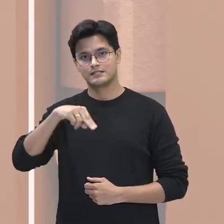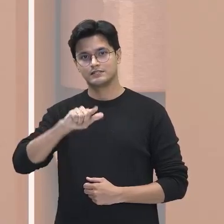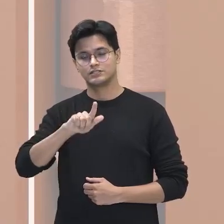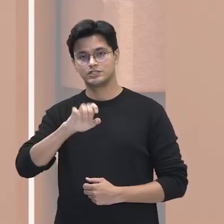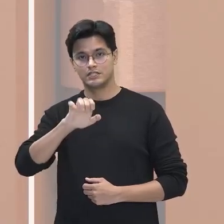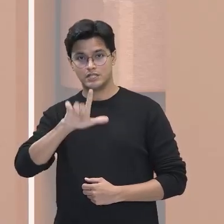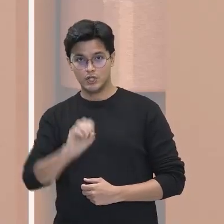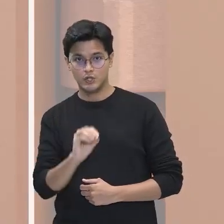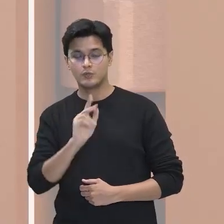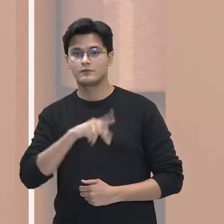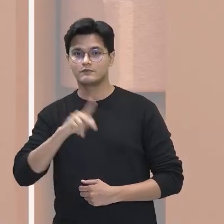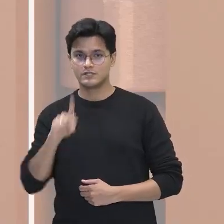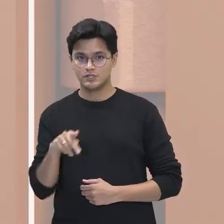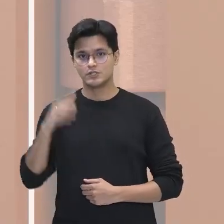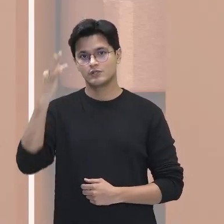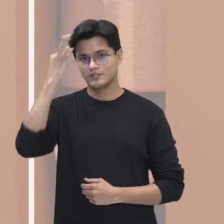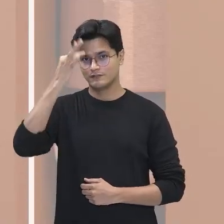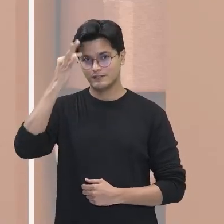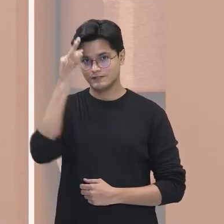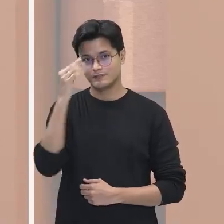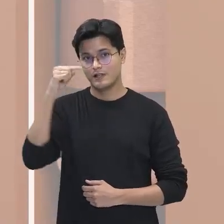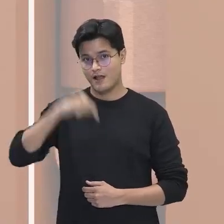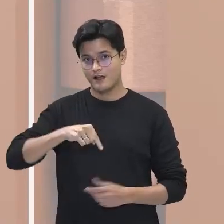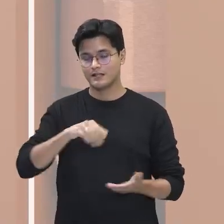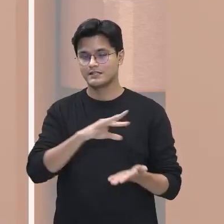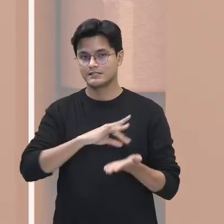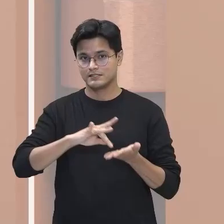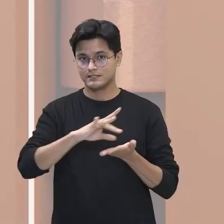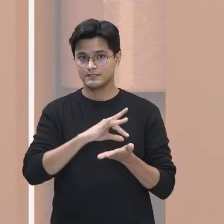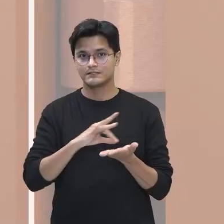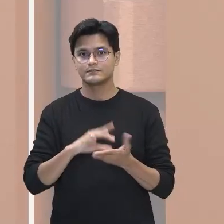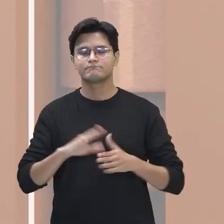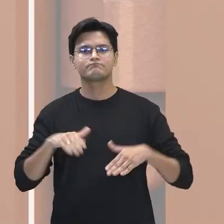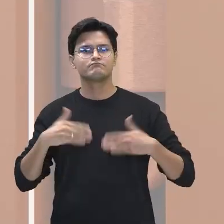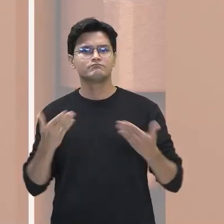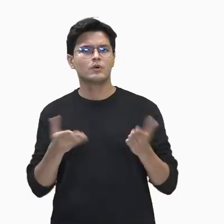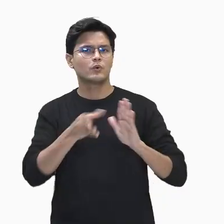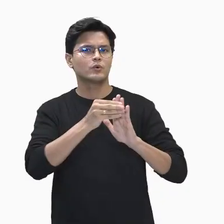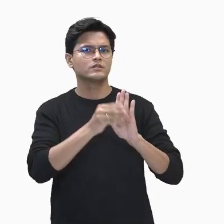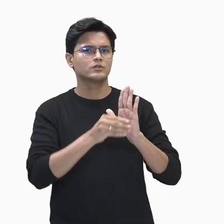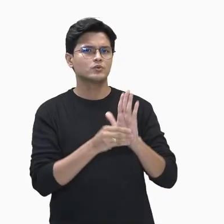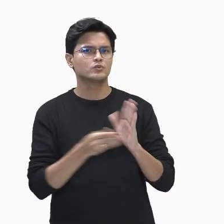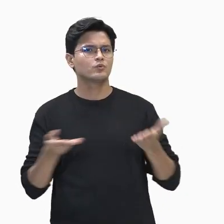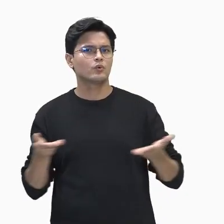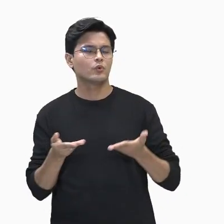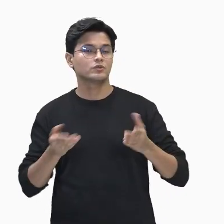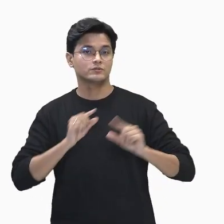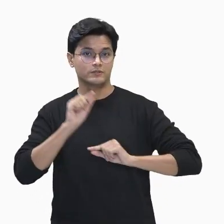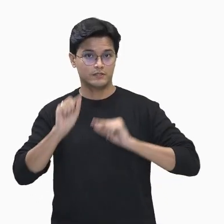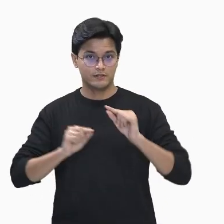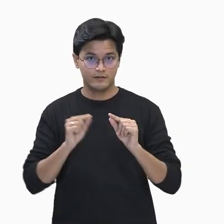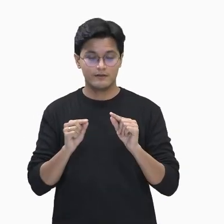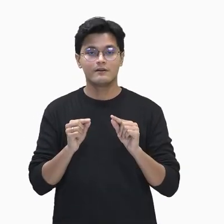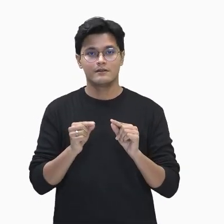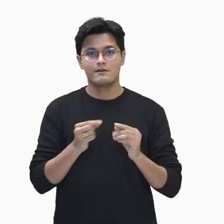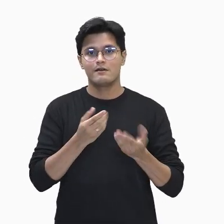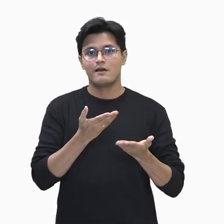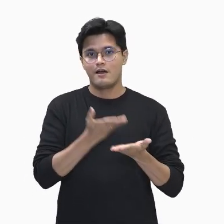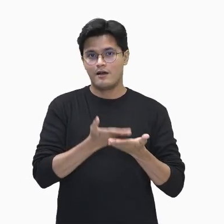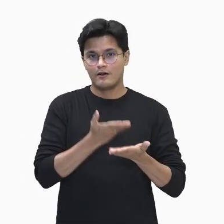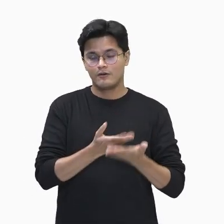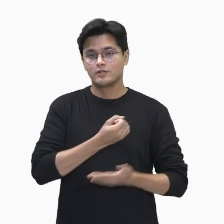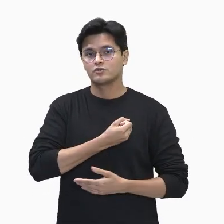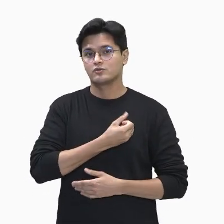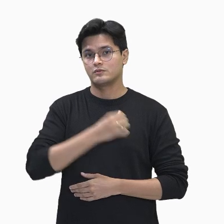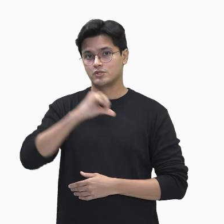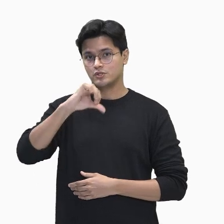de Filosofia aqui do Centro de Mídias. Vamos ver o que vai acontecer nessa aula? É a aula de número 9. Nosso